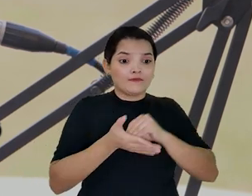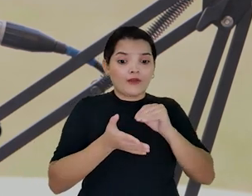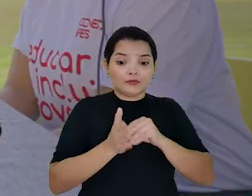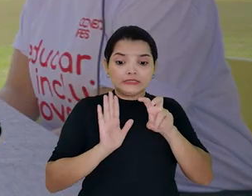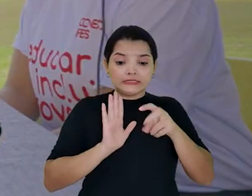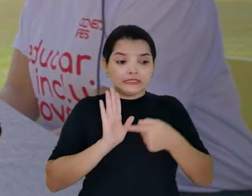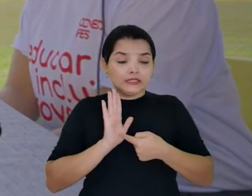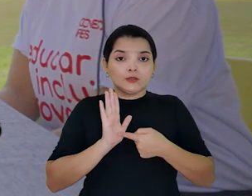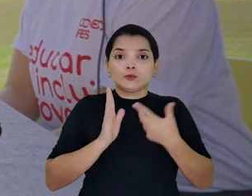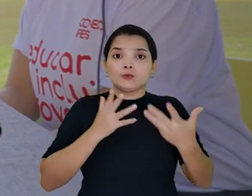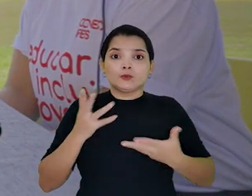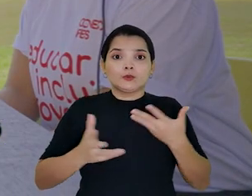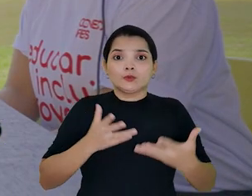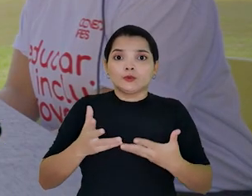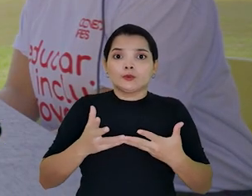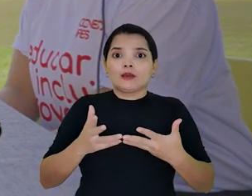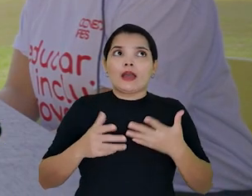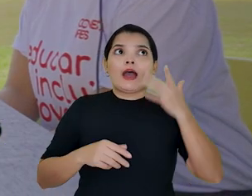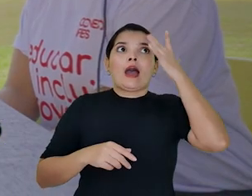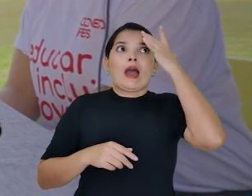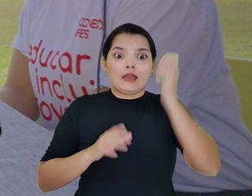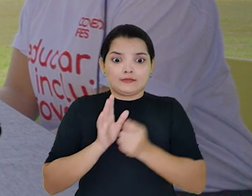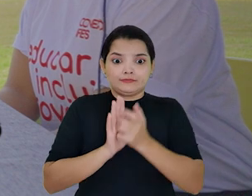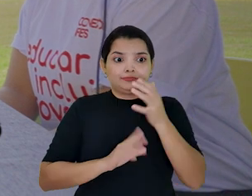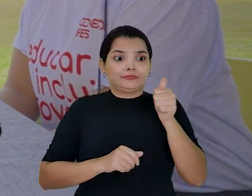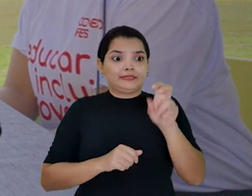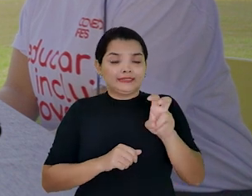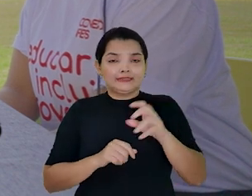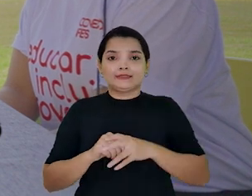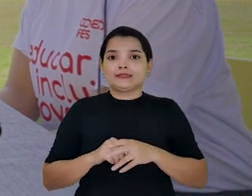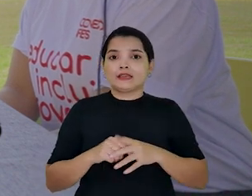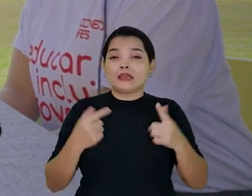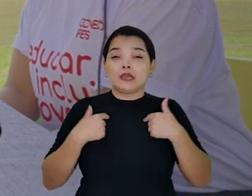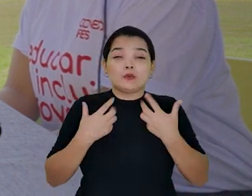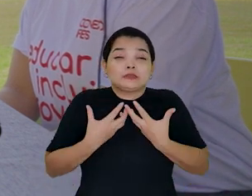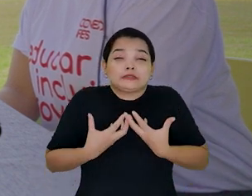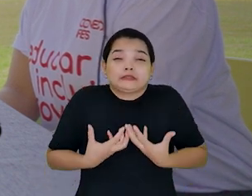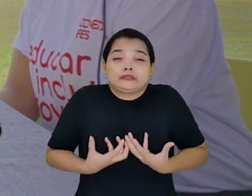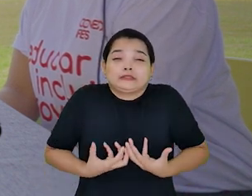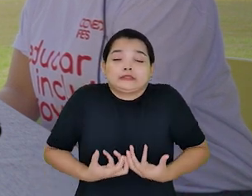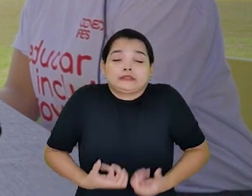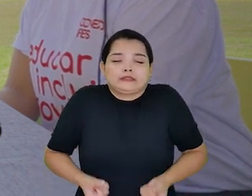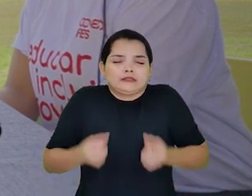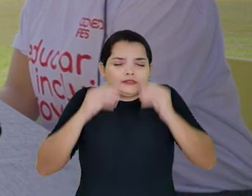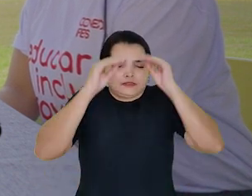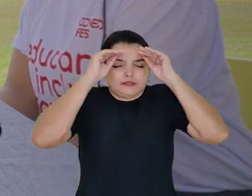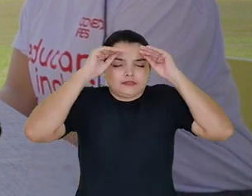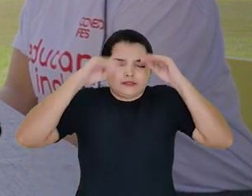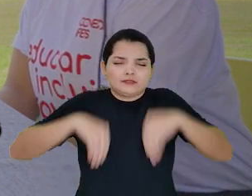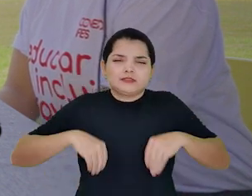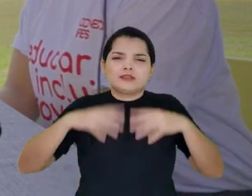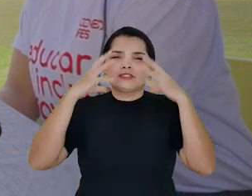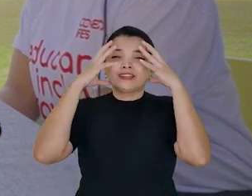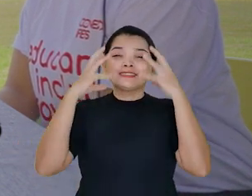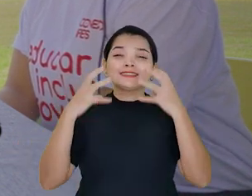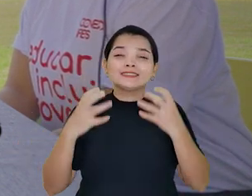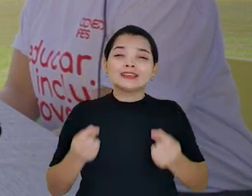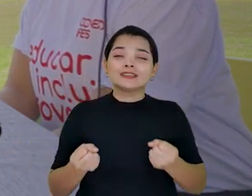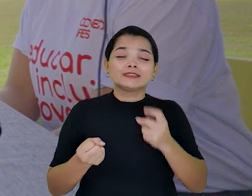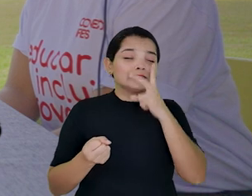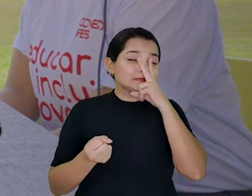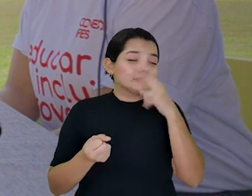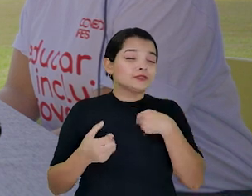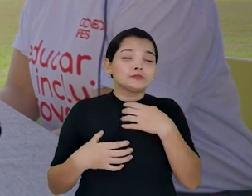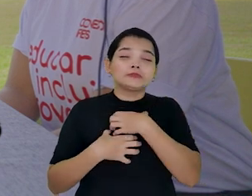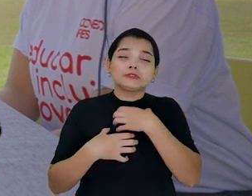e eu estou extremamente estressada e tô eu tô me sentindo frágil impotente